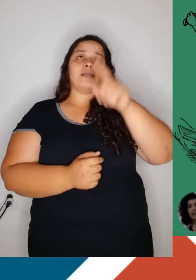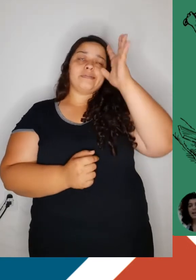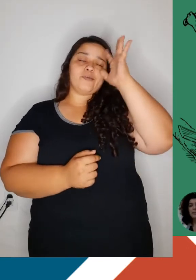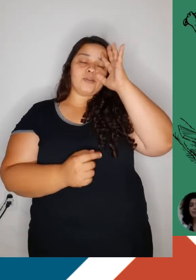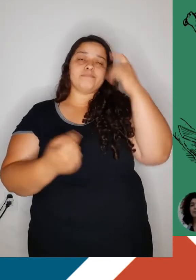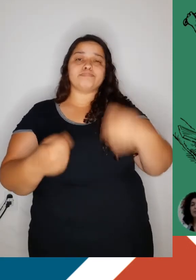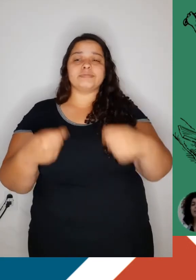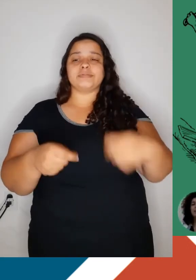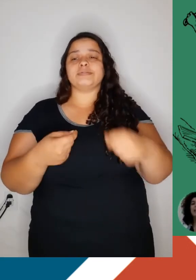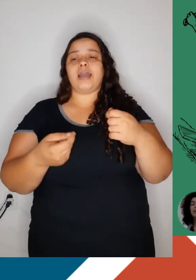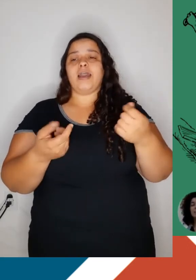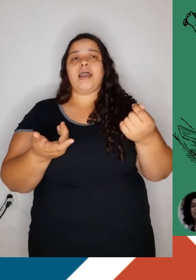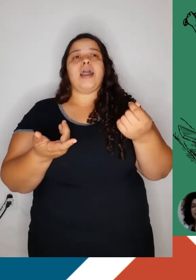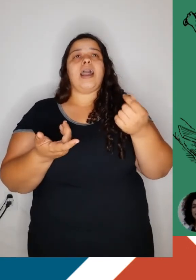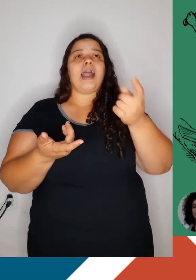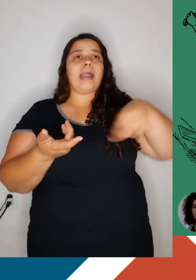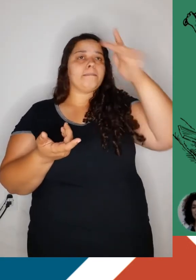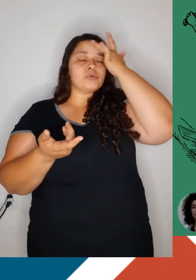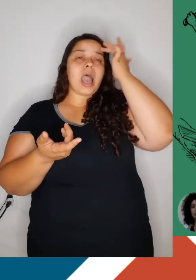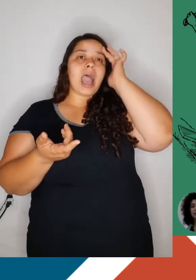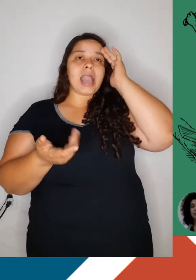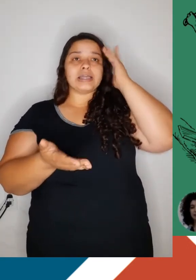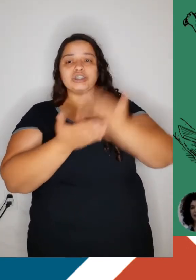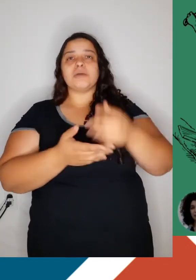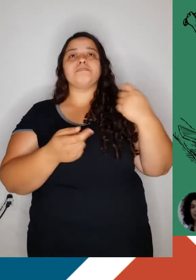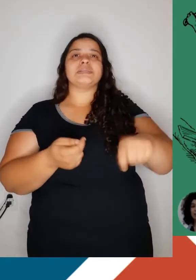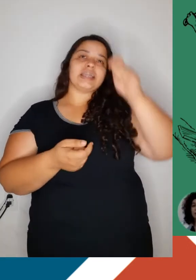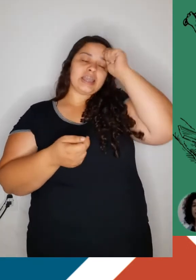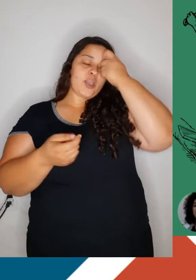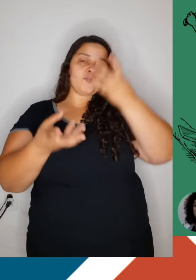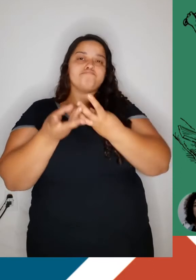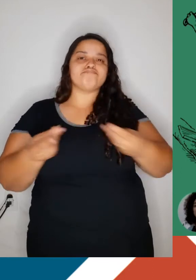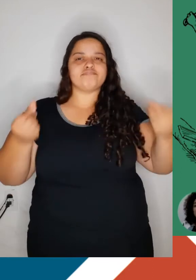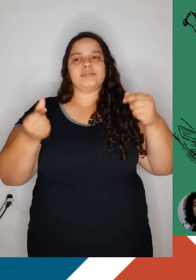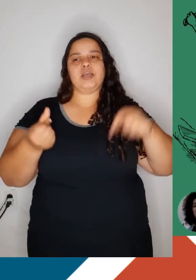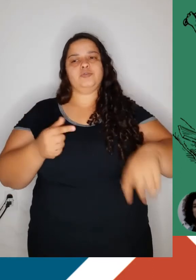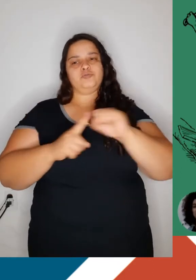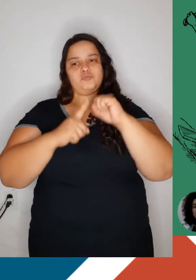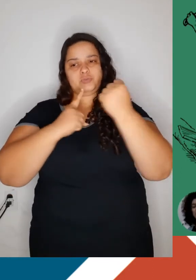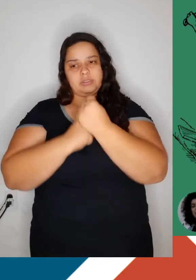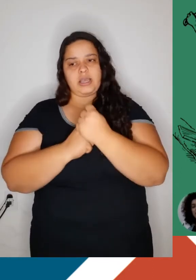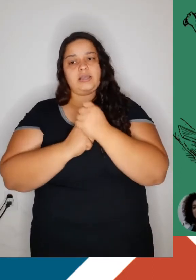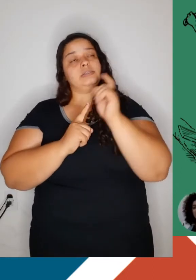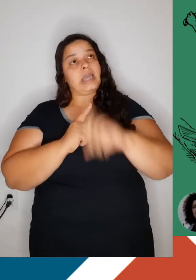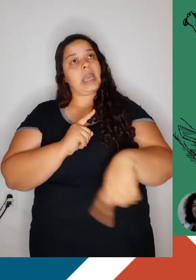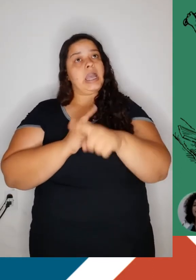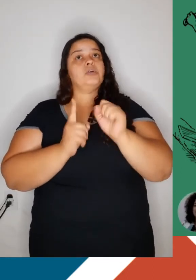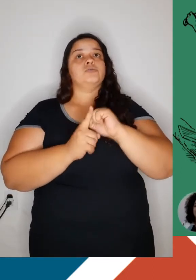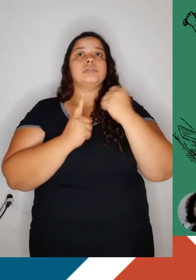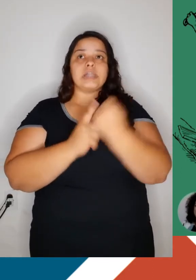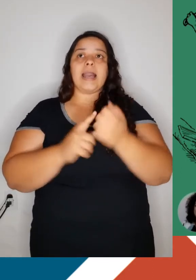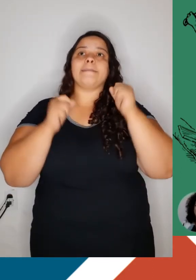ciência, era preciso aniquilar a presença do negro da sociedade, visto como degenerado, e assim